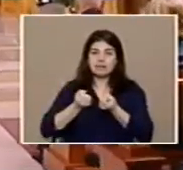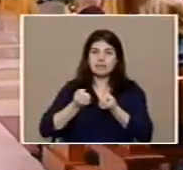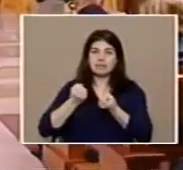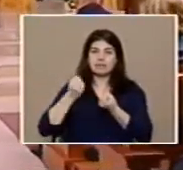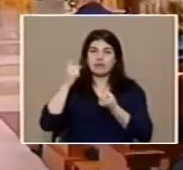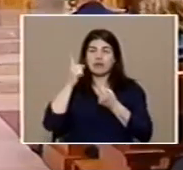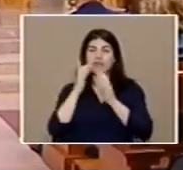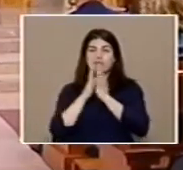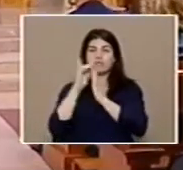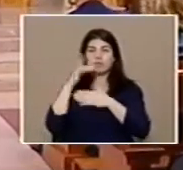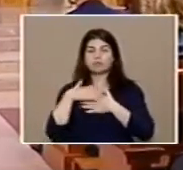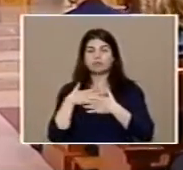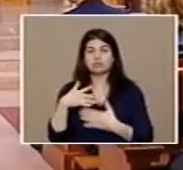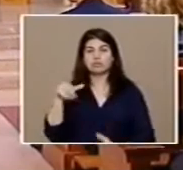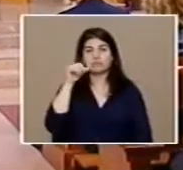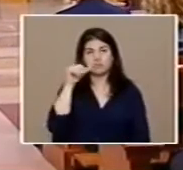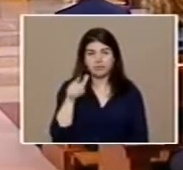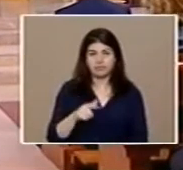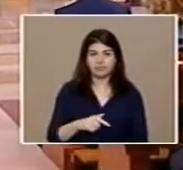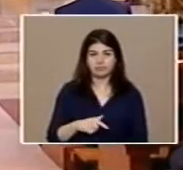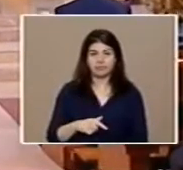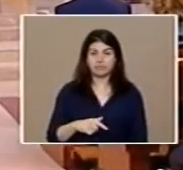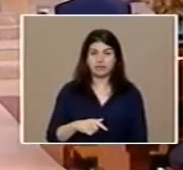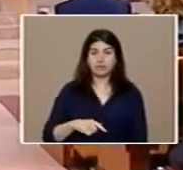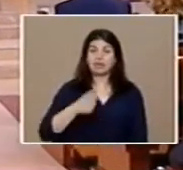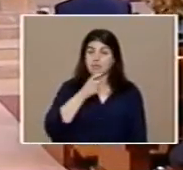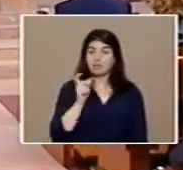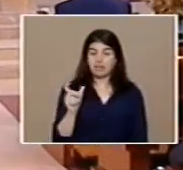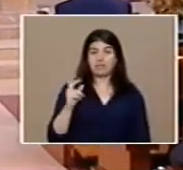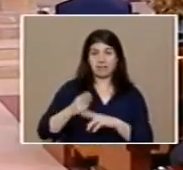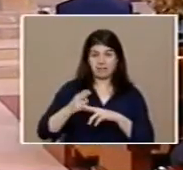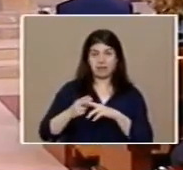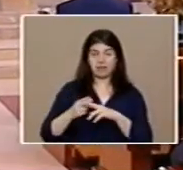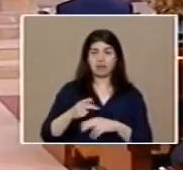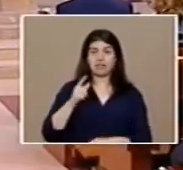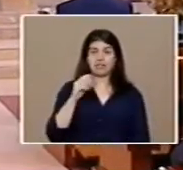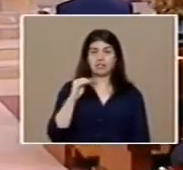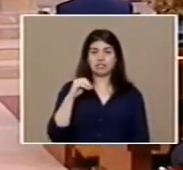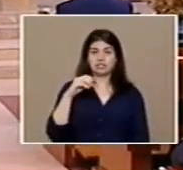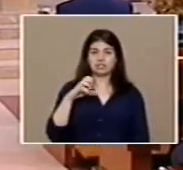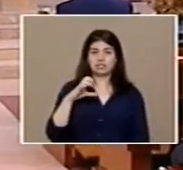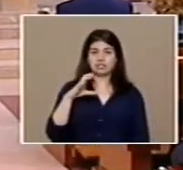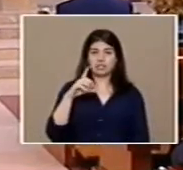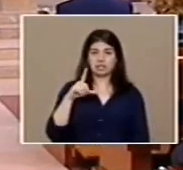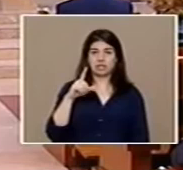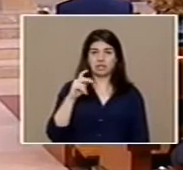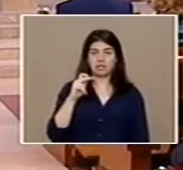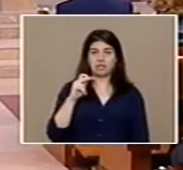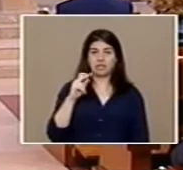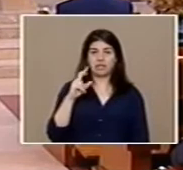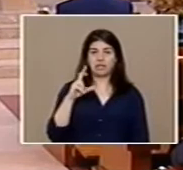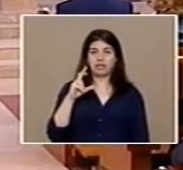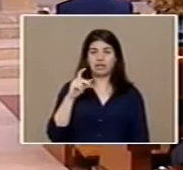espera o Card a mesma palavra que Jesus usa para com aqueles que o queriam provocar a vós